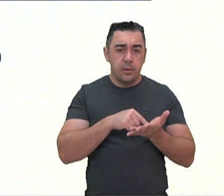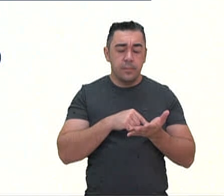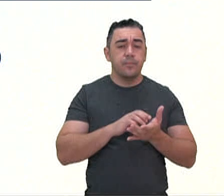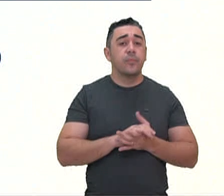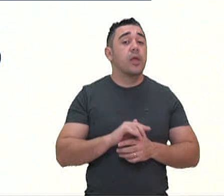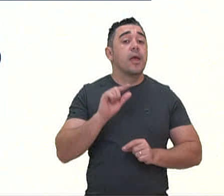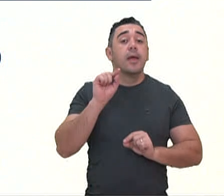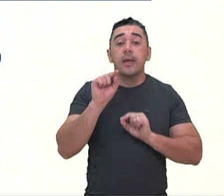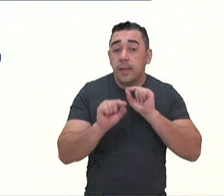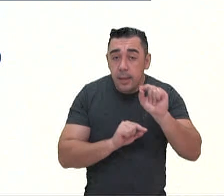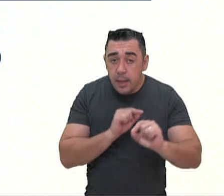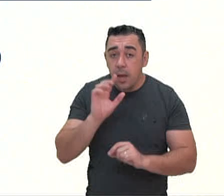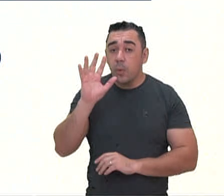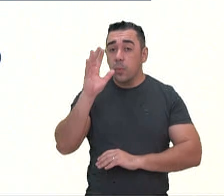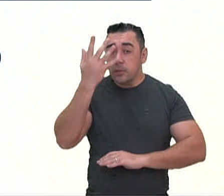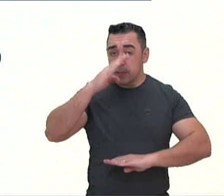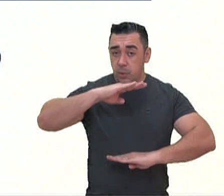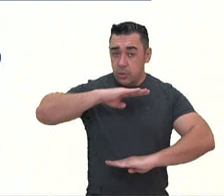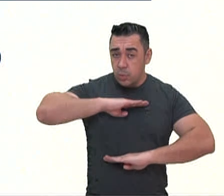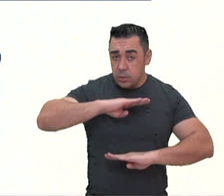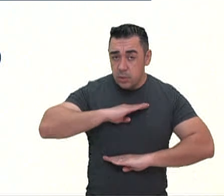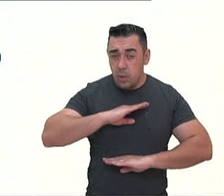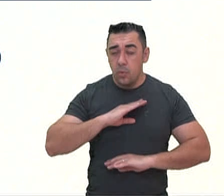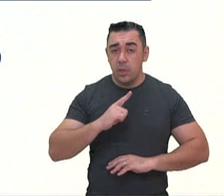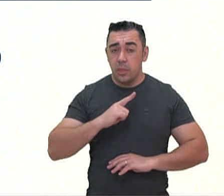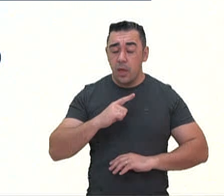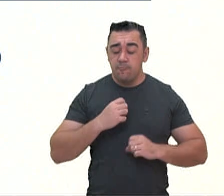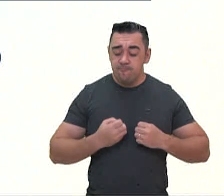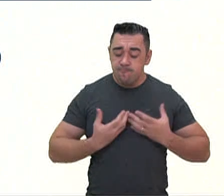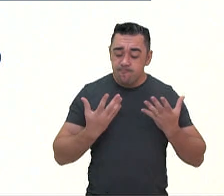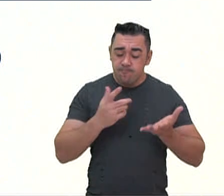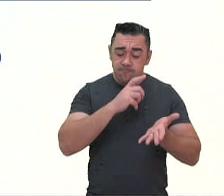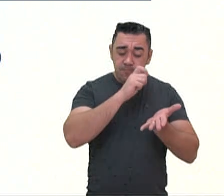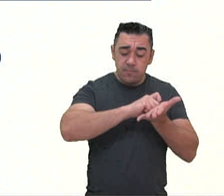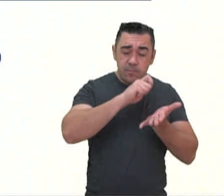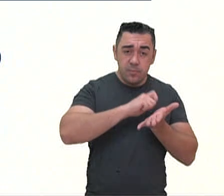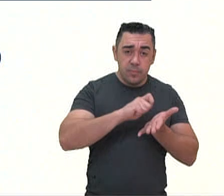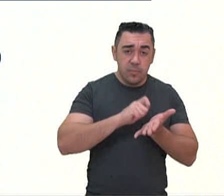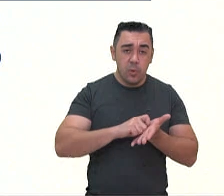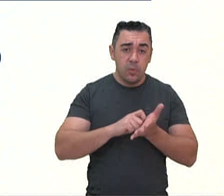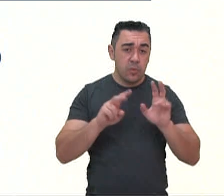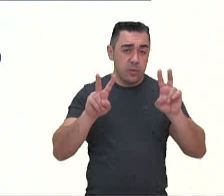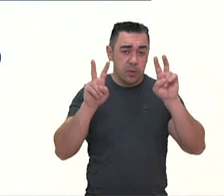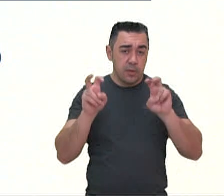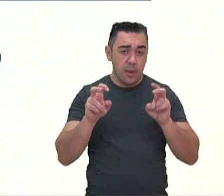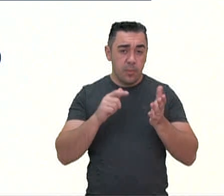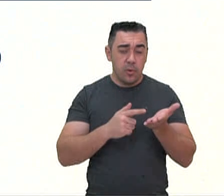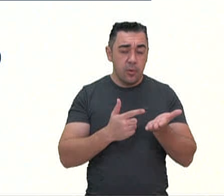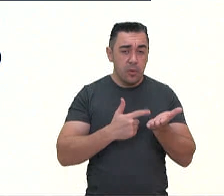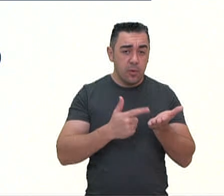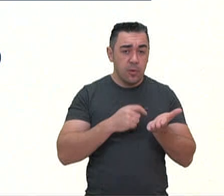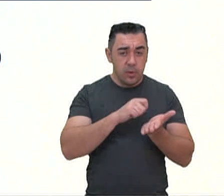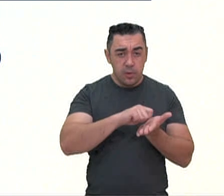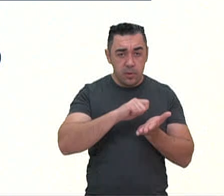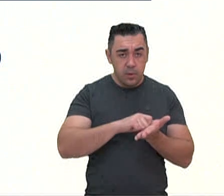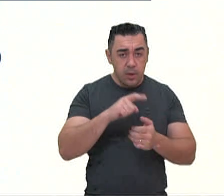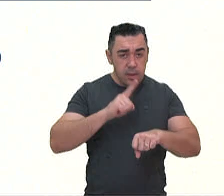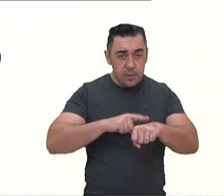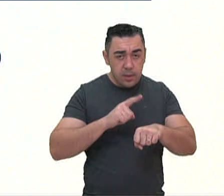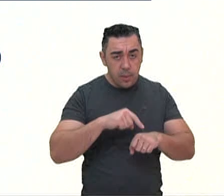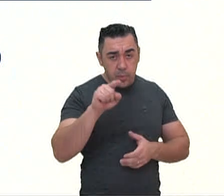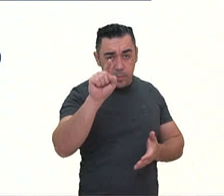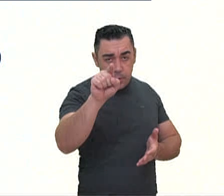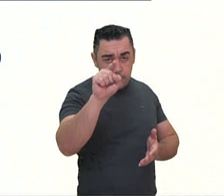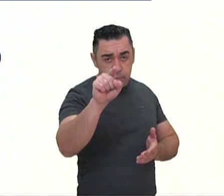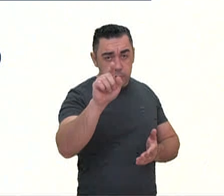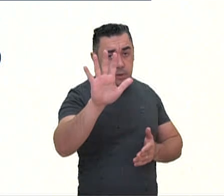Repetindo. Que situação motivou o tema desse registro na página do diário? Deixo um tempinho para